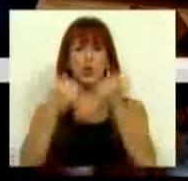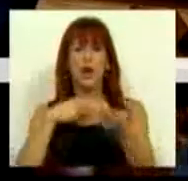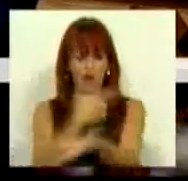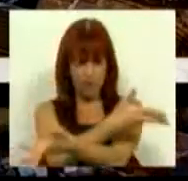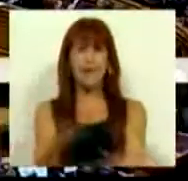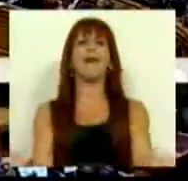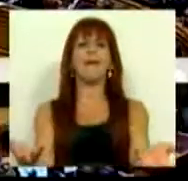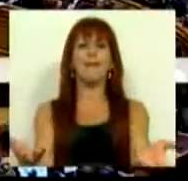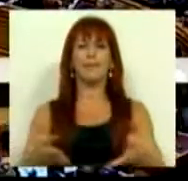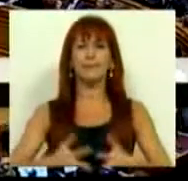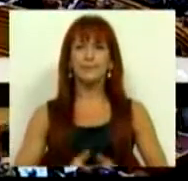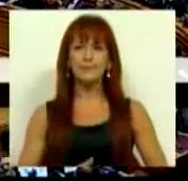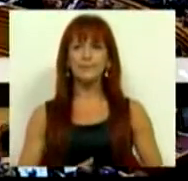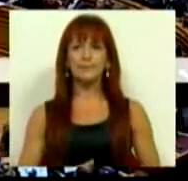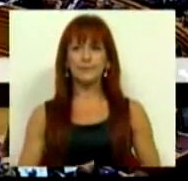portugueses.